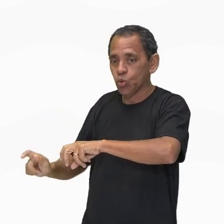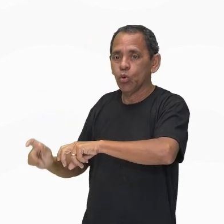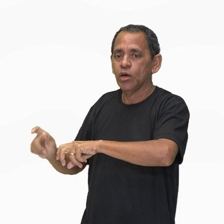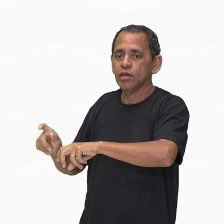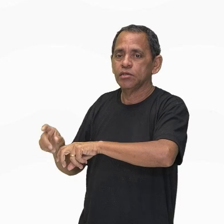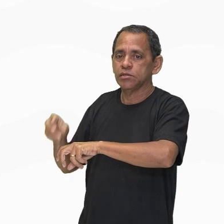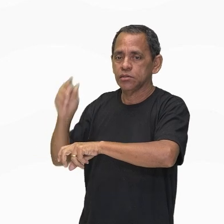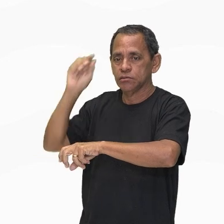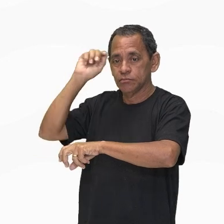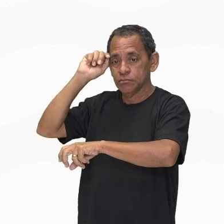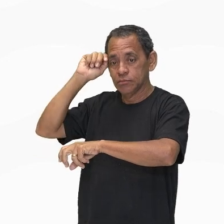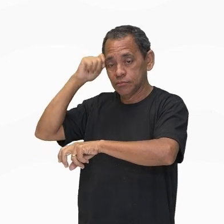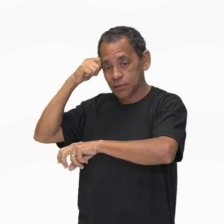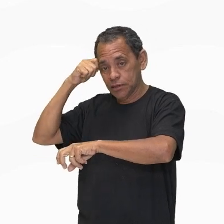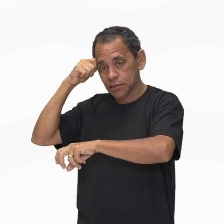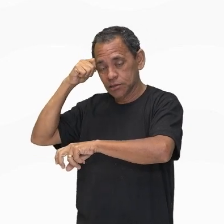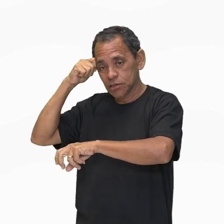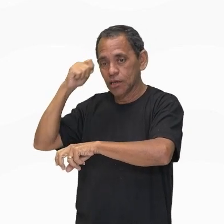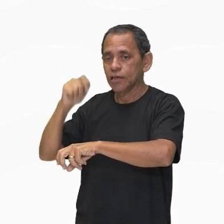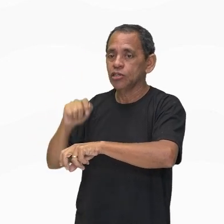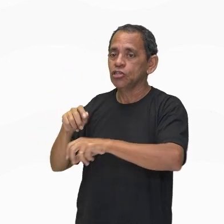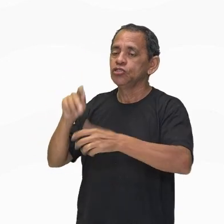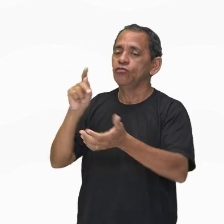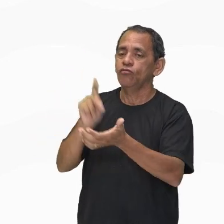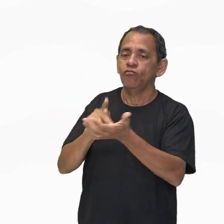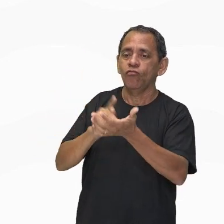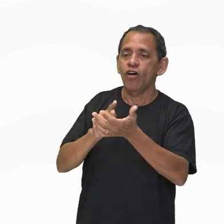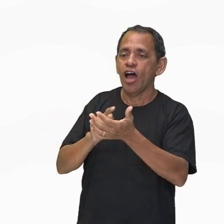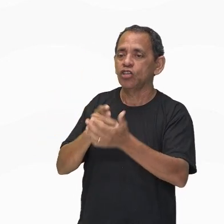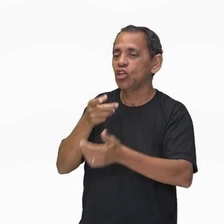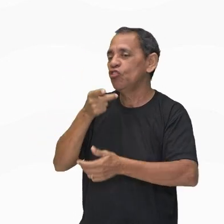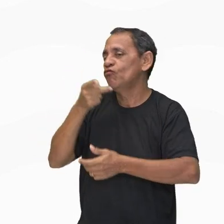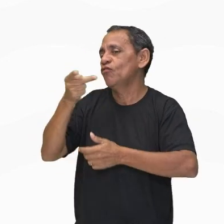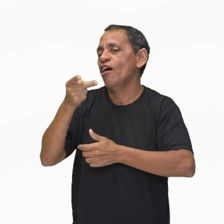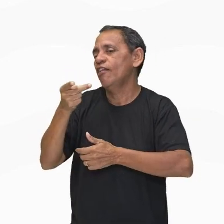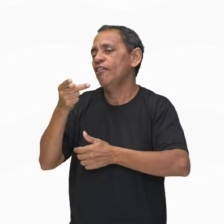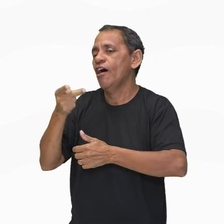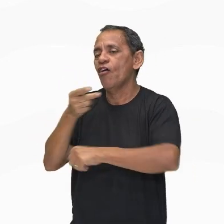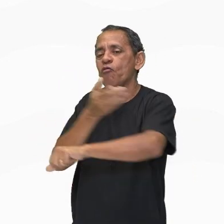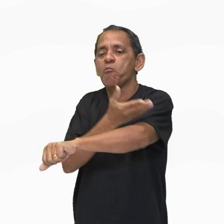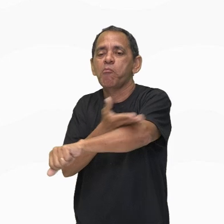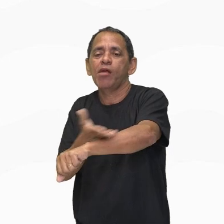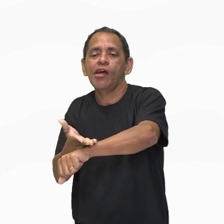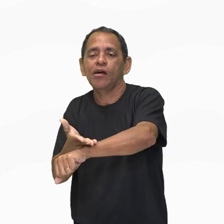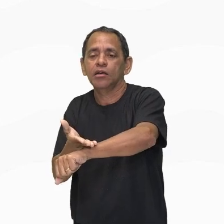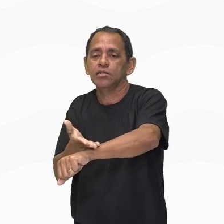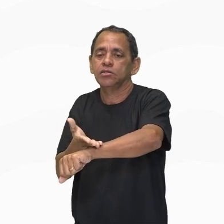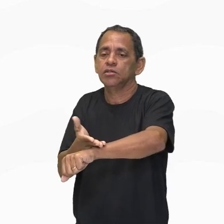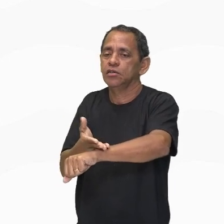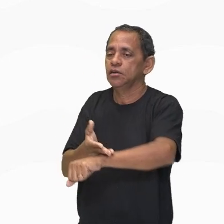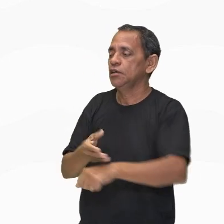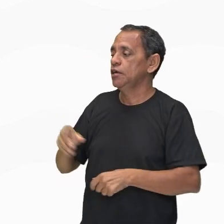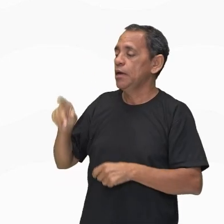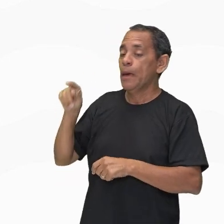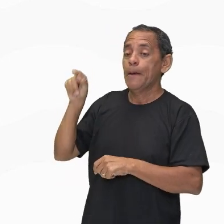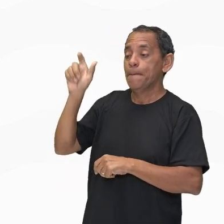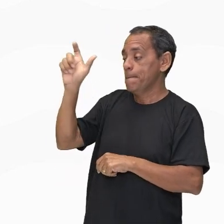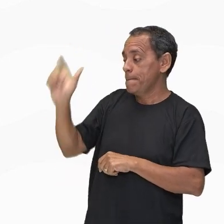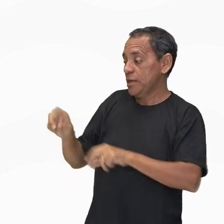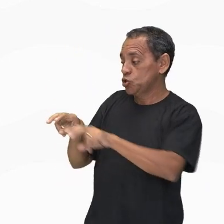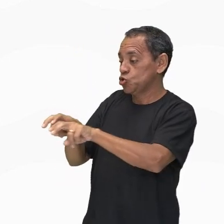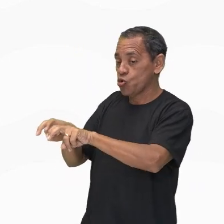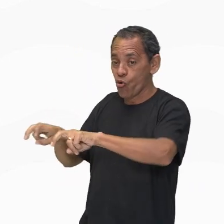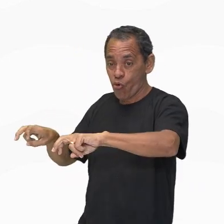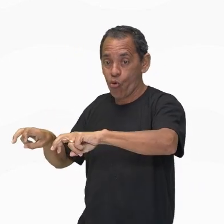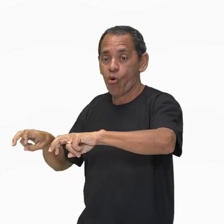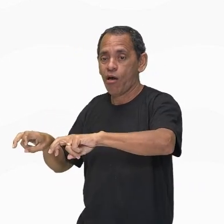só diziam que elas não eram brancas. Então, isso foi, exemplificando para vocês, o